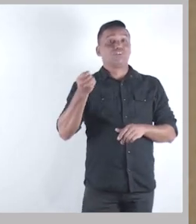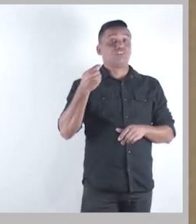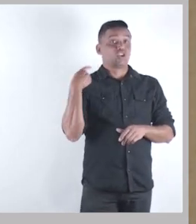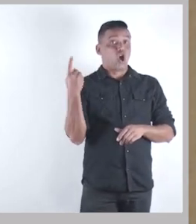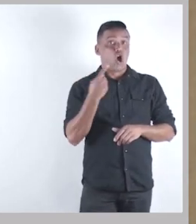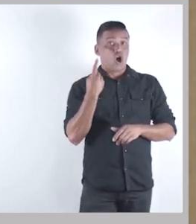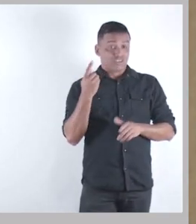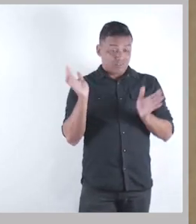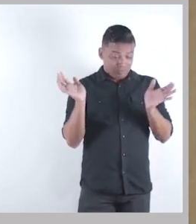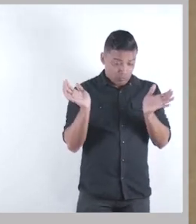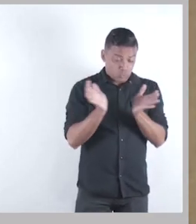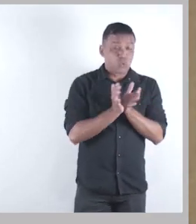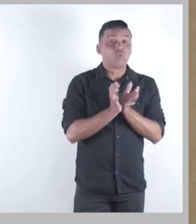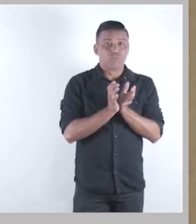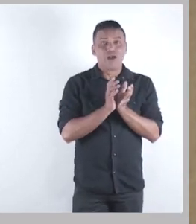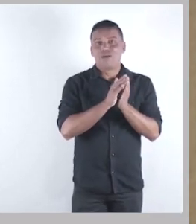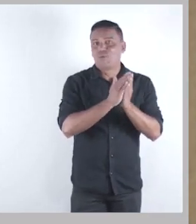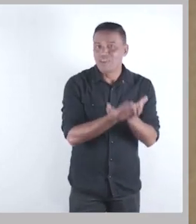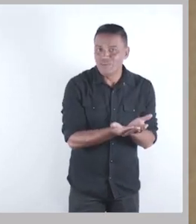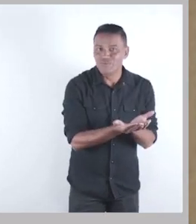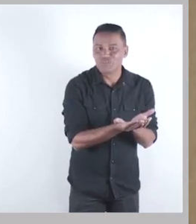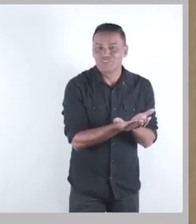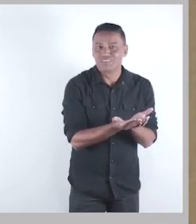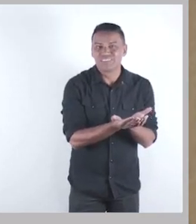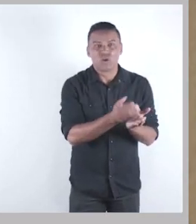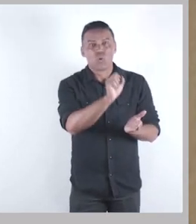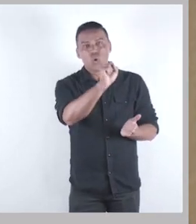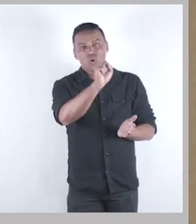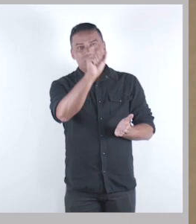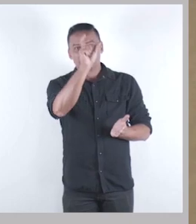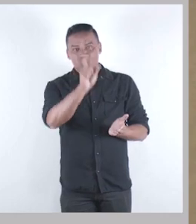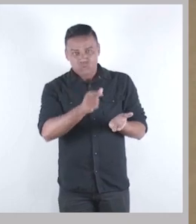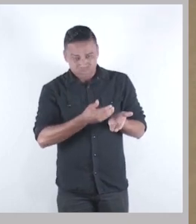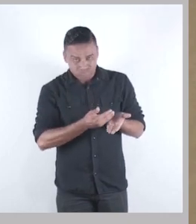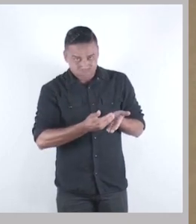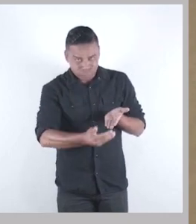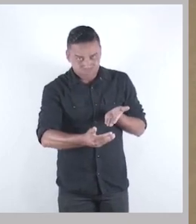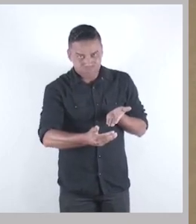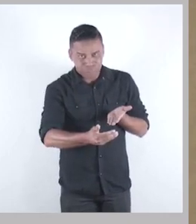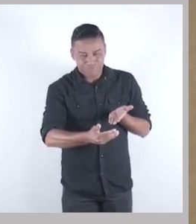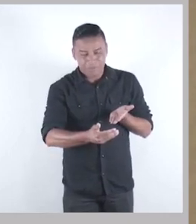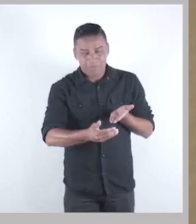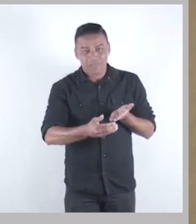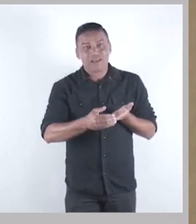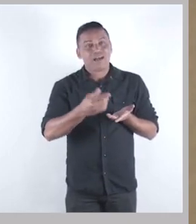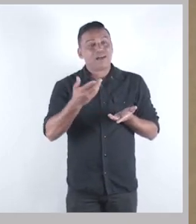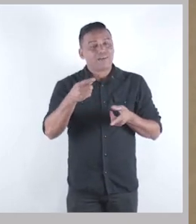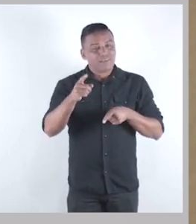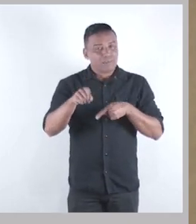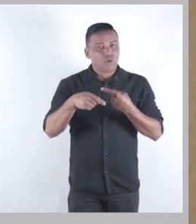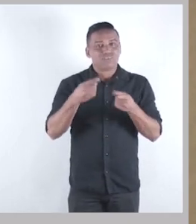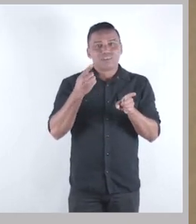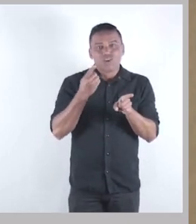livro. Nós começámos, éramos 8 pessoas, decidimos que íamos nos encontrar